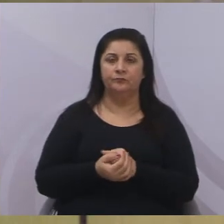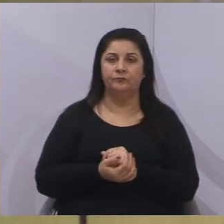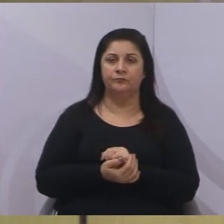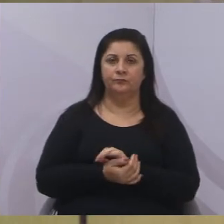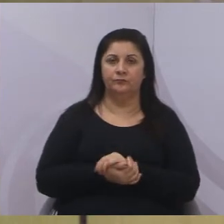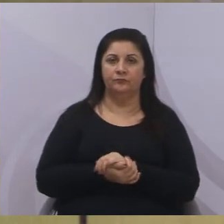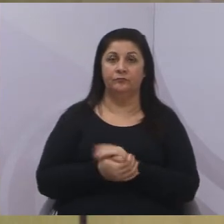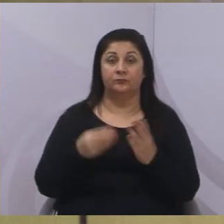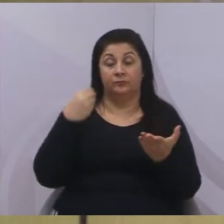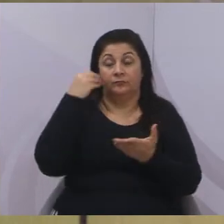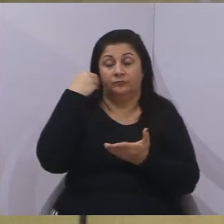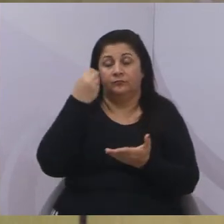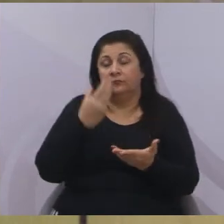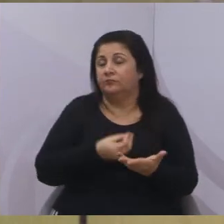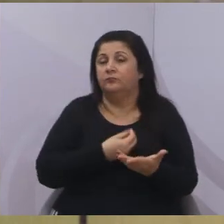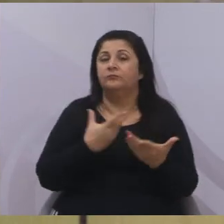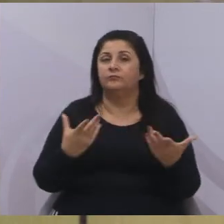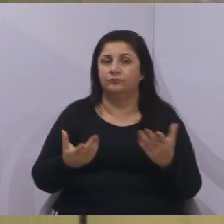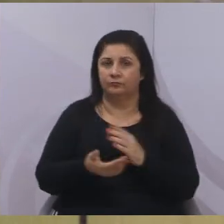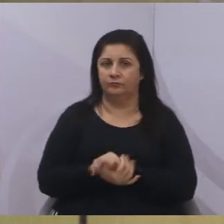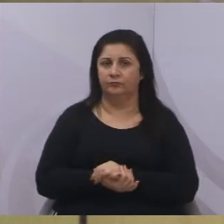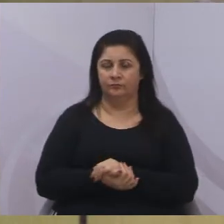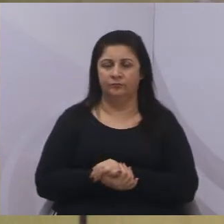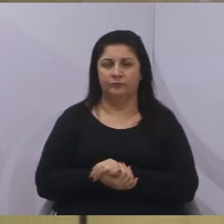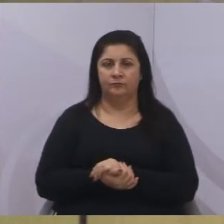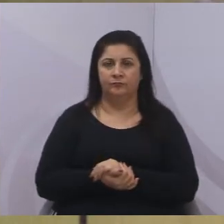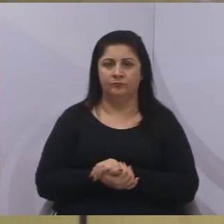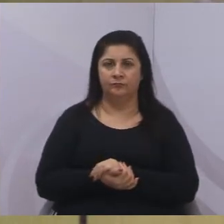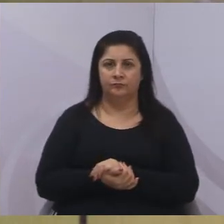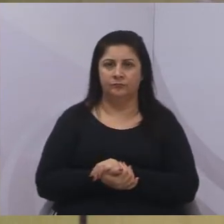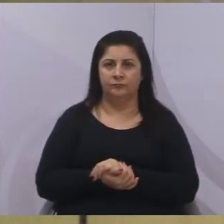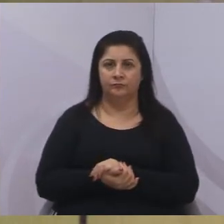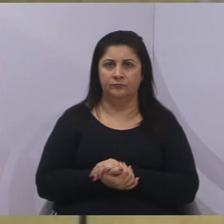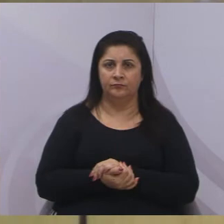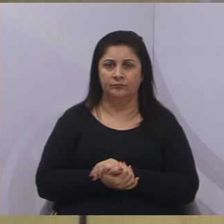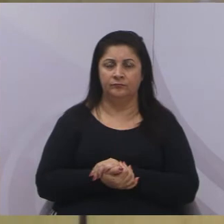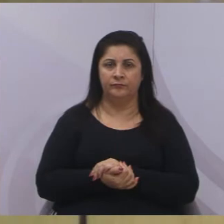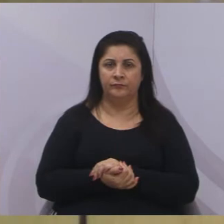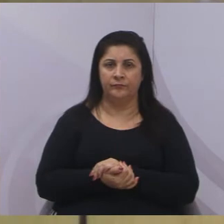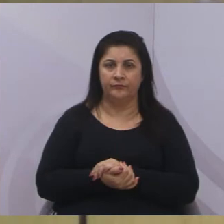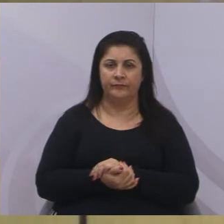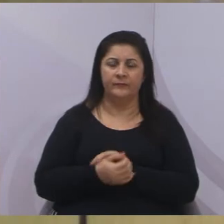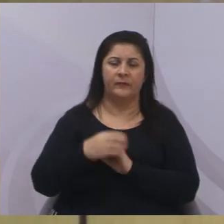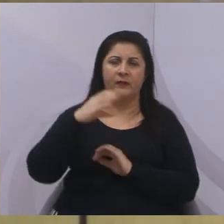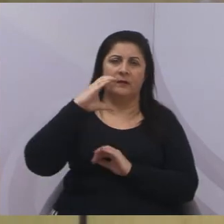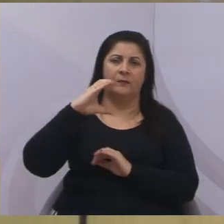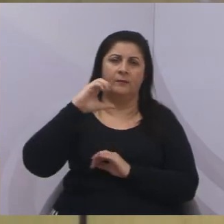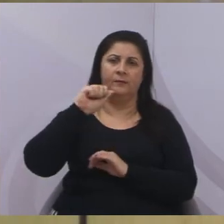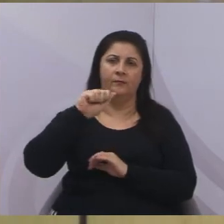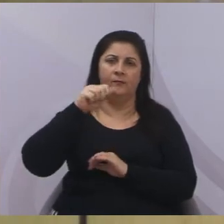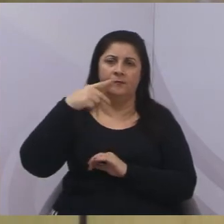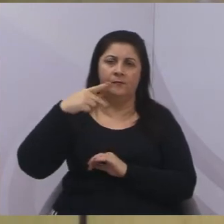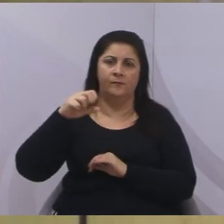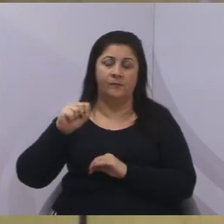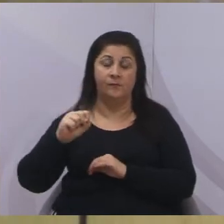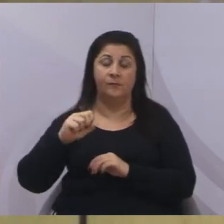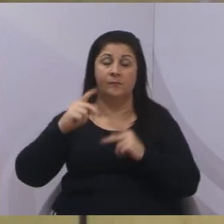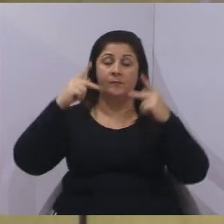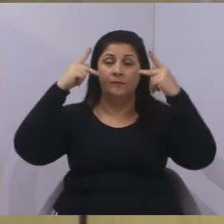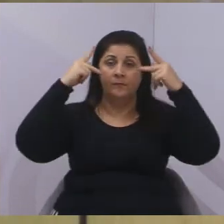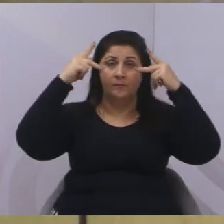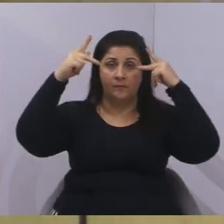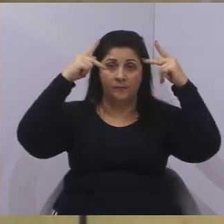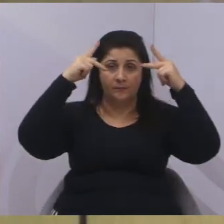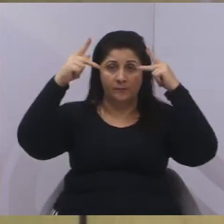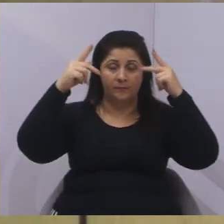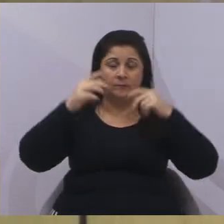dessa experiência que a gente viveu. E os CAPs, nosso setor de psiquiatria,